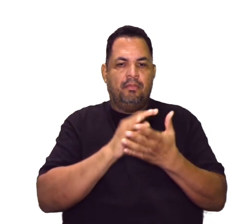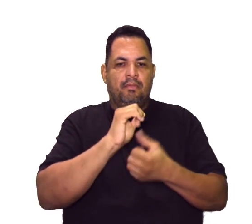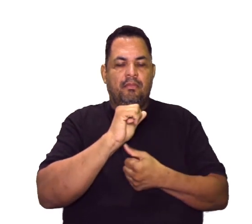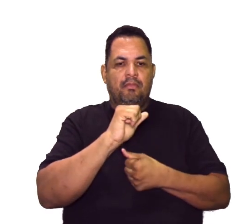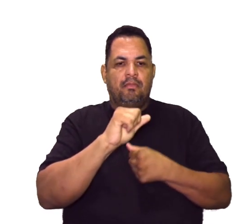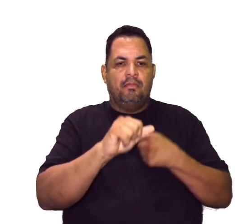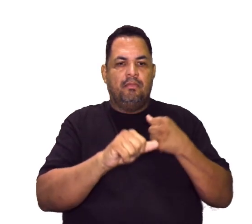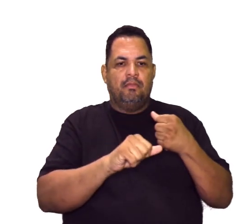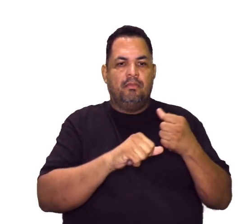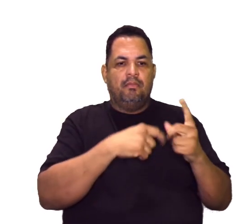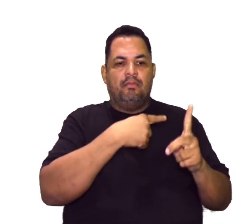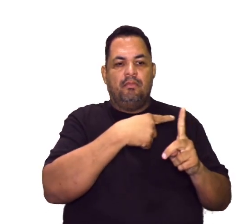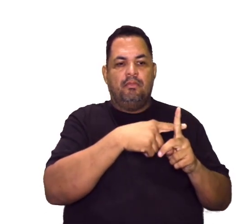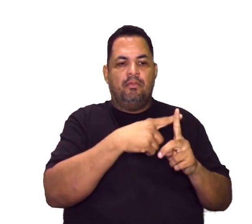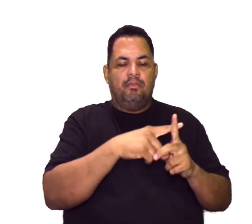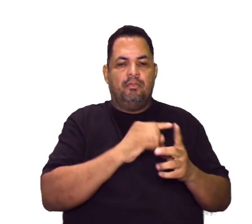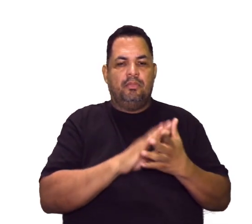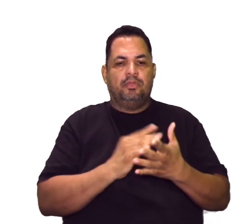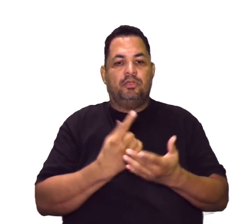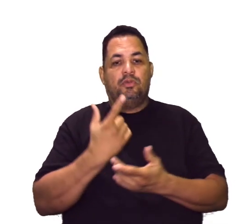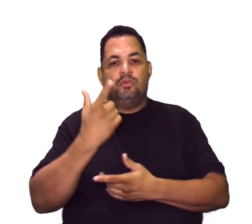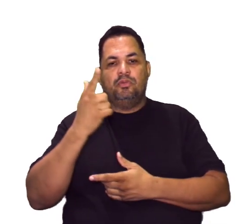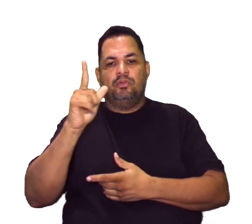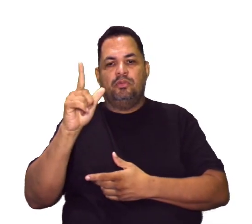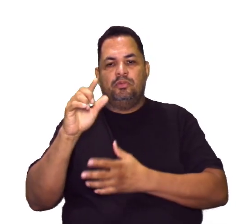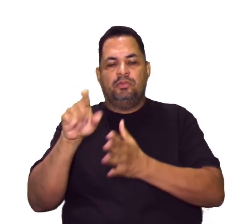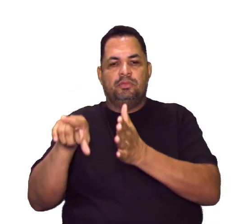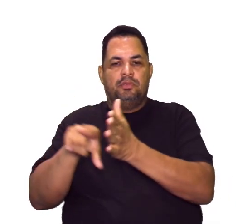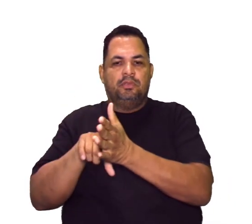ligeiramente positivas e outras negativas, né?